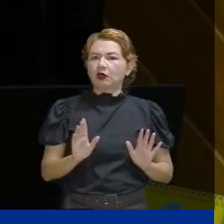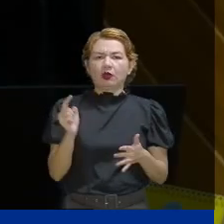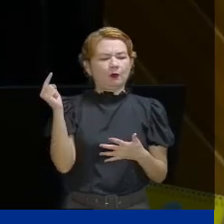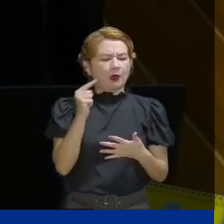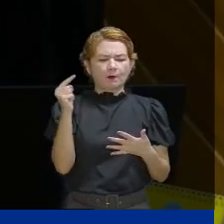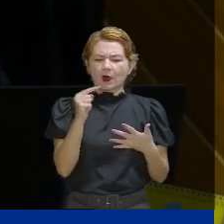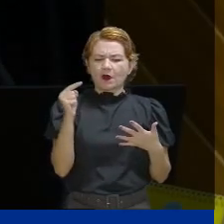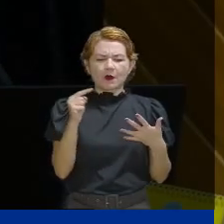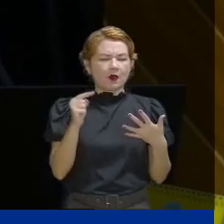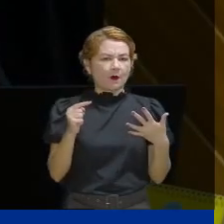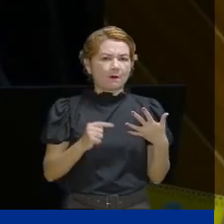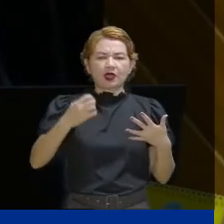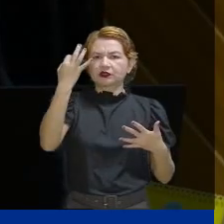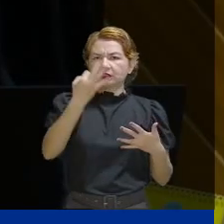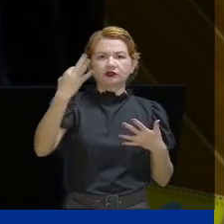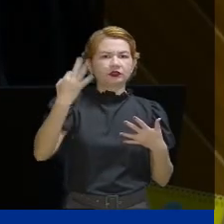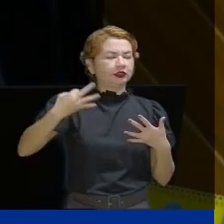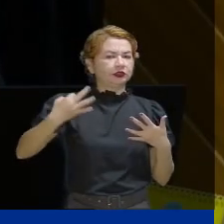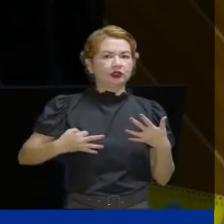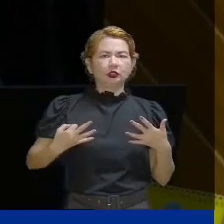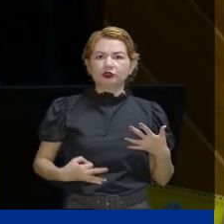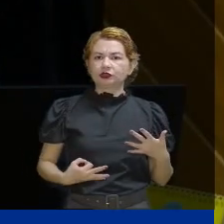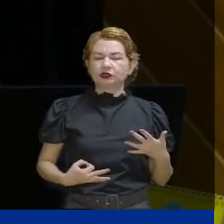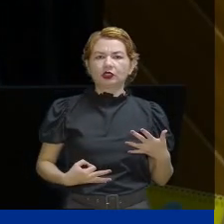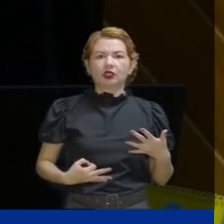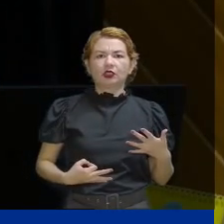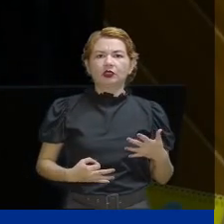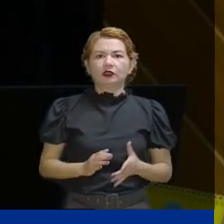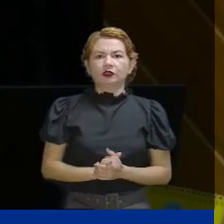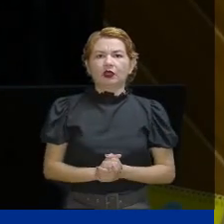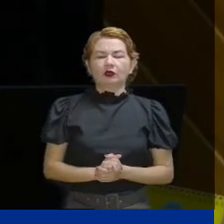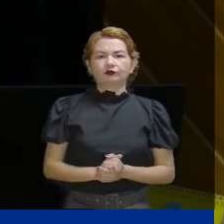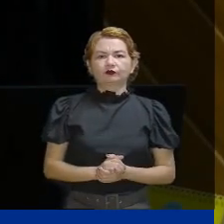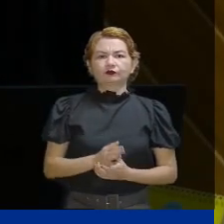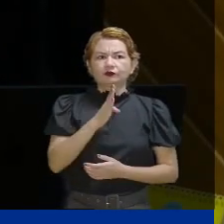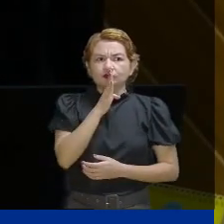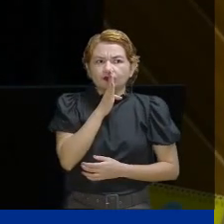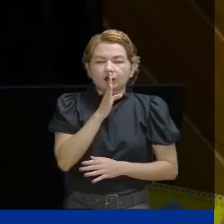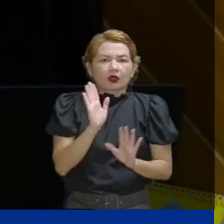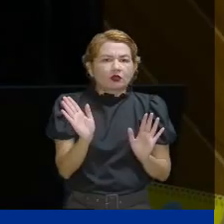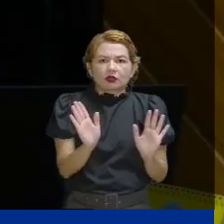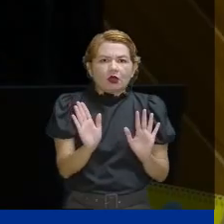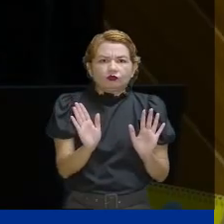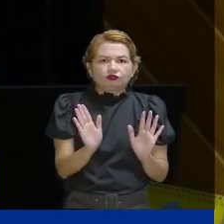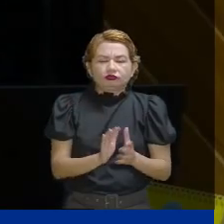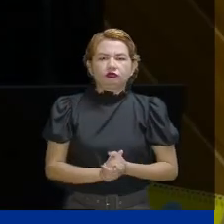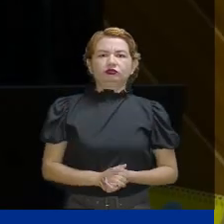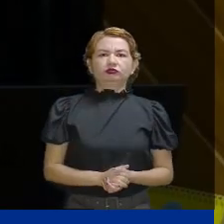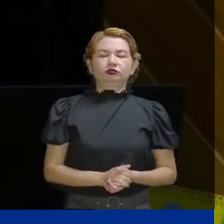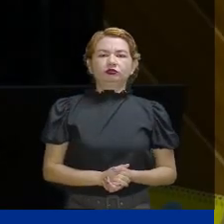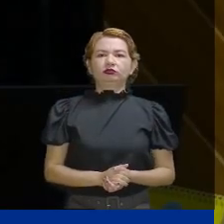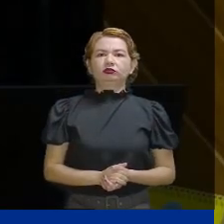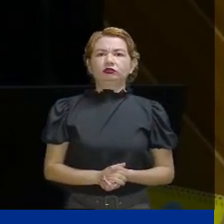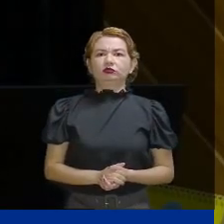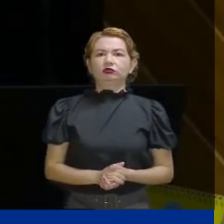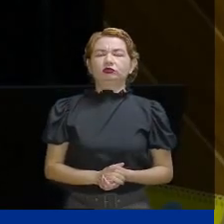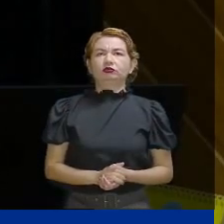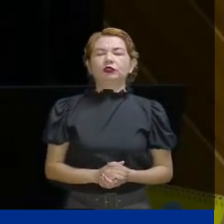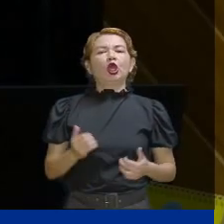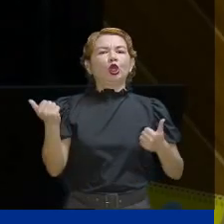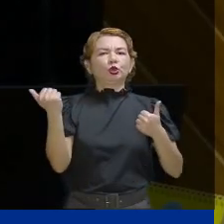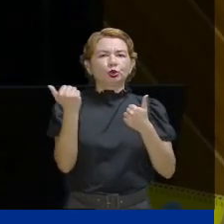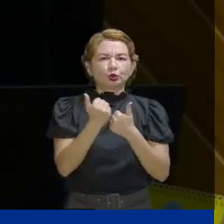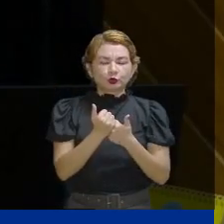pontos atacados não são omissos, são contrários ao que ela quer. Falou sobre a